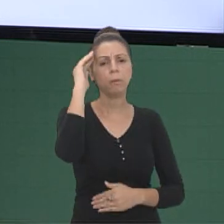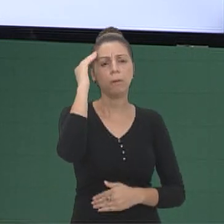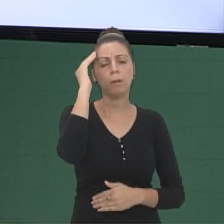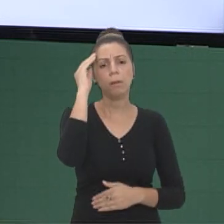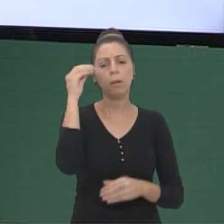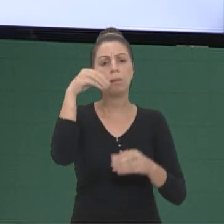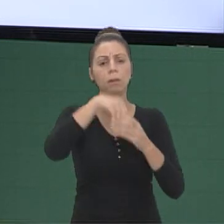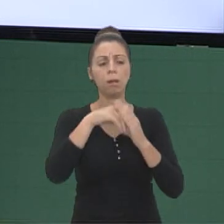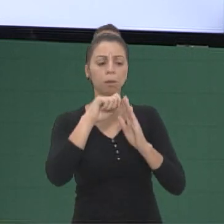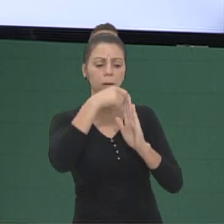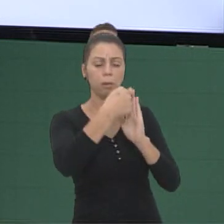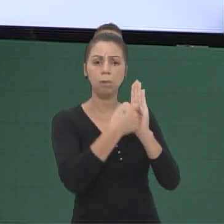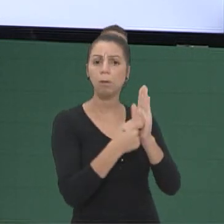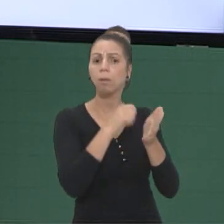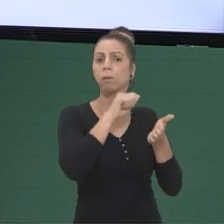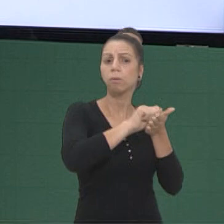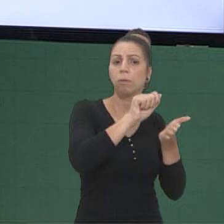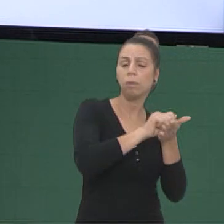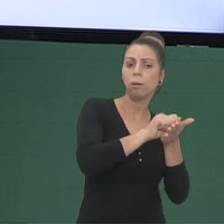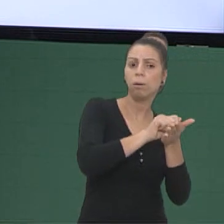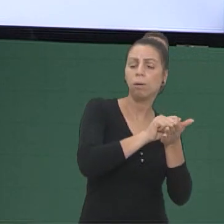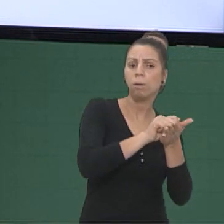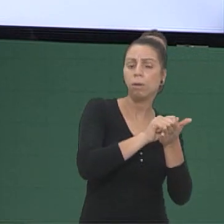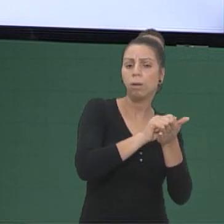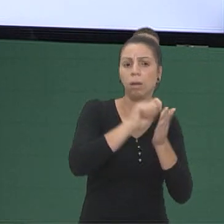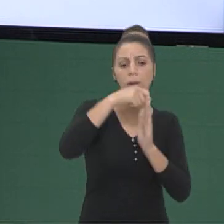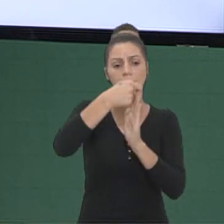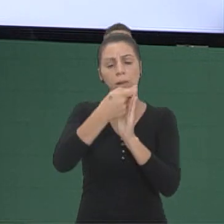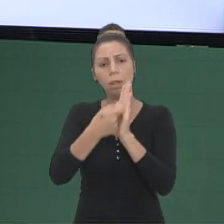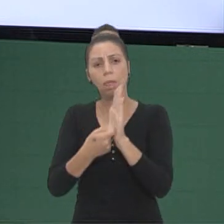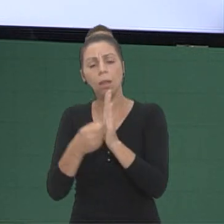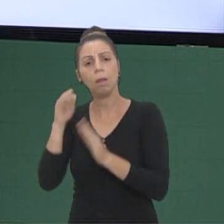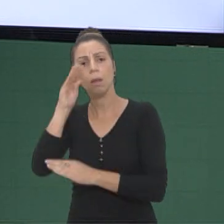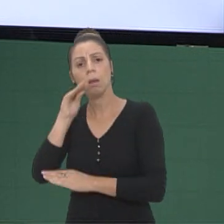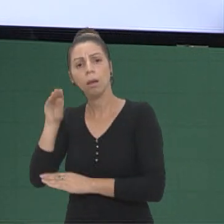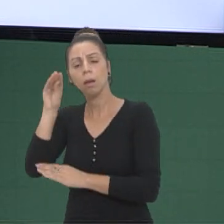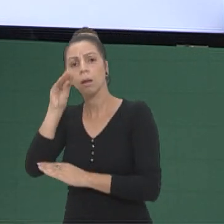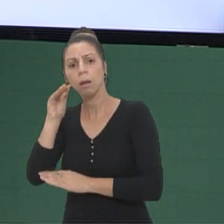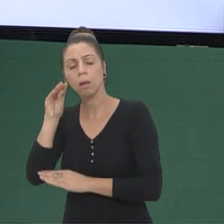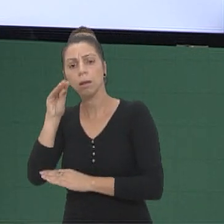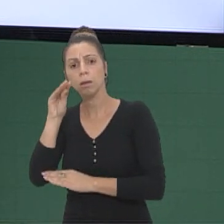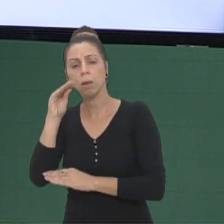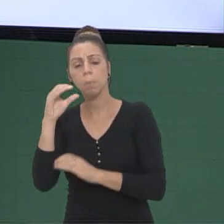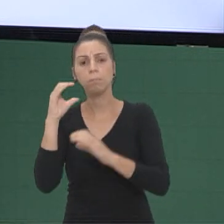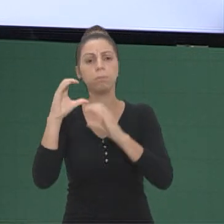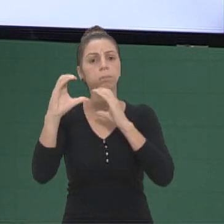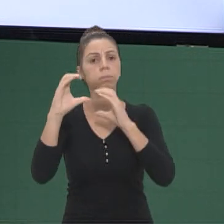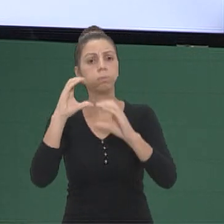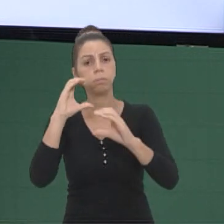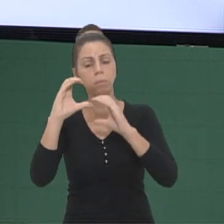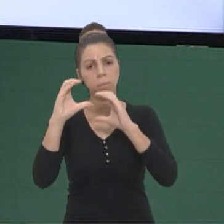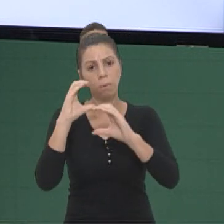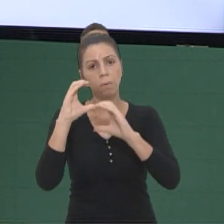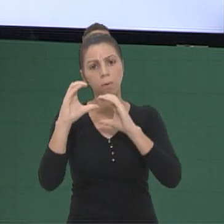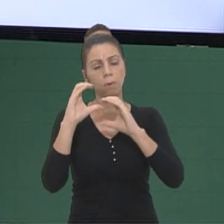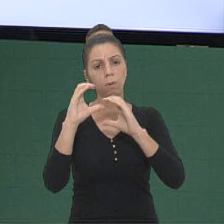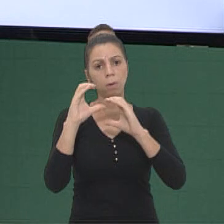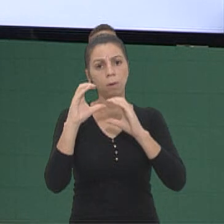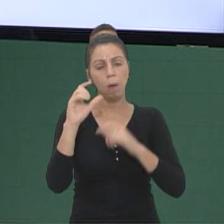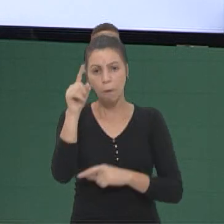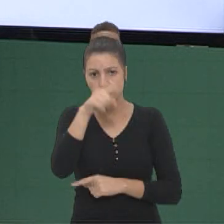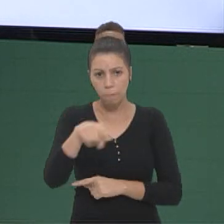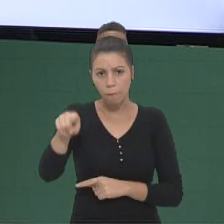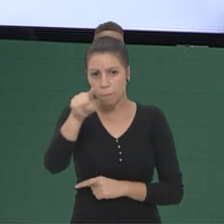texto. Os textos escritos e textos orais que nós nos utilizamos para nossa comunicação. Com certeza vocês que